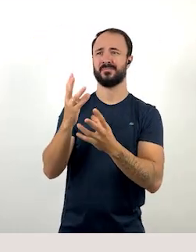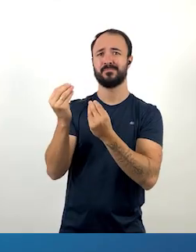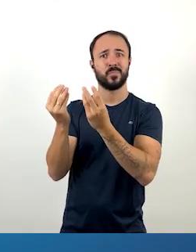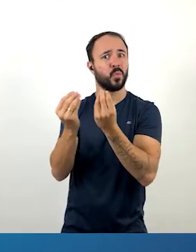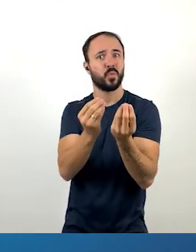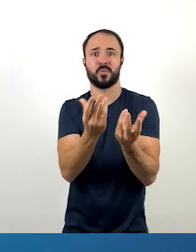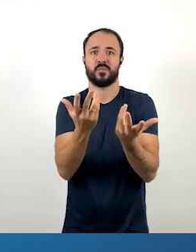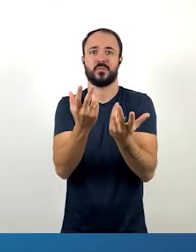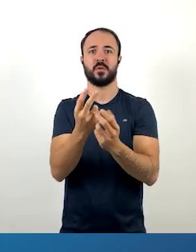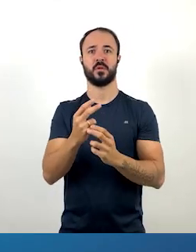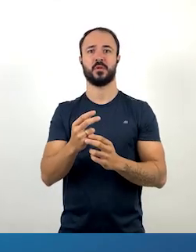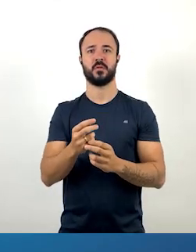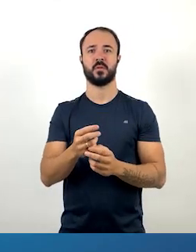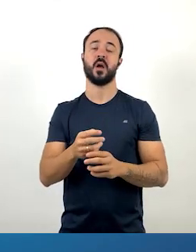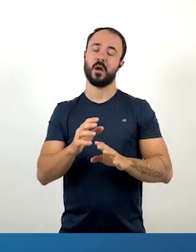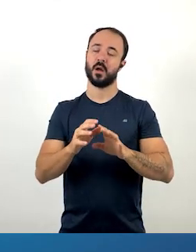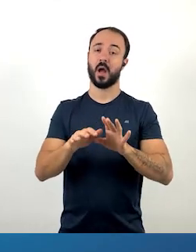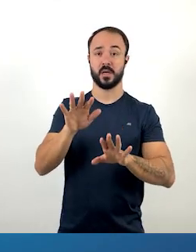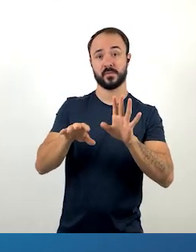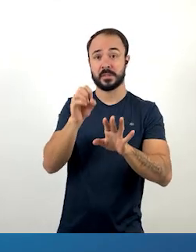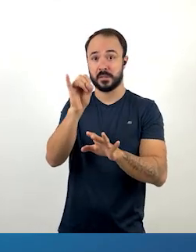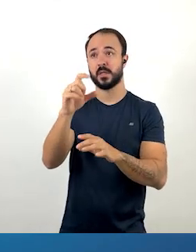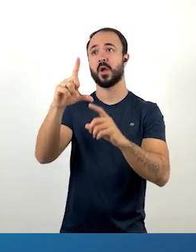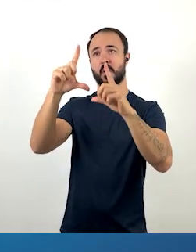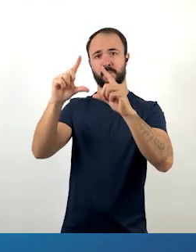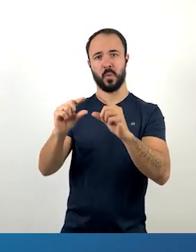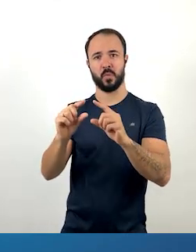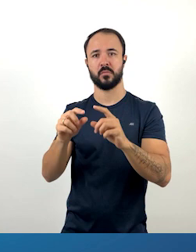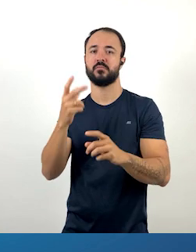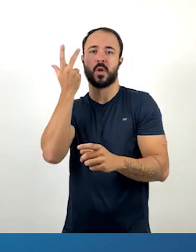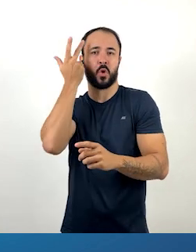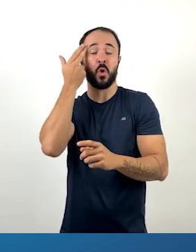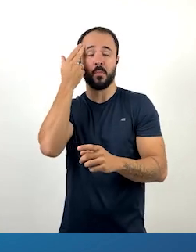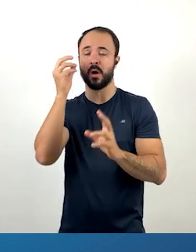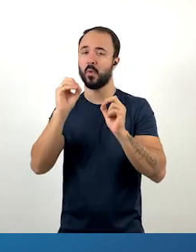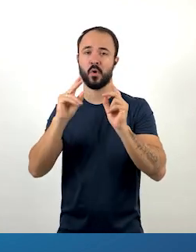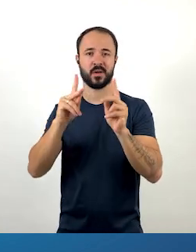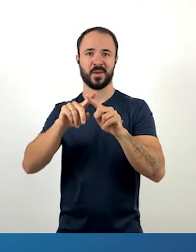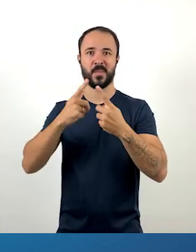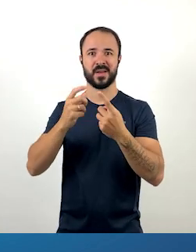determinado produto, porém em excesso ele se torna um produto poluente.